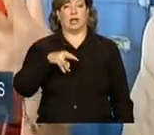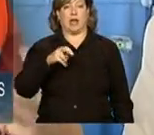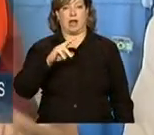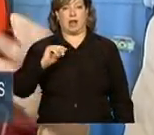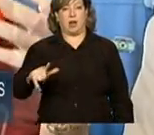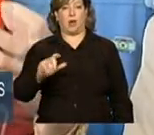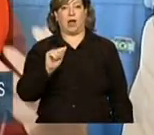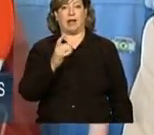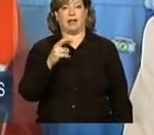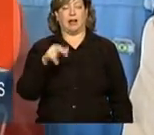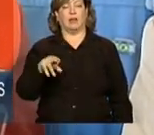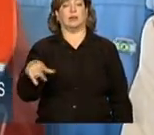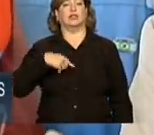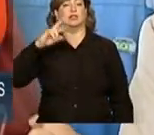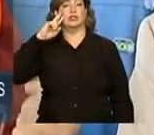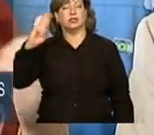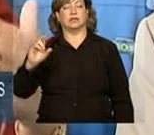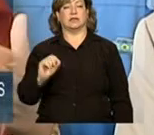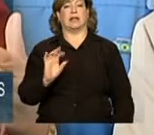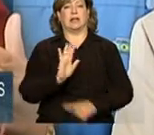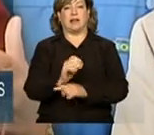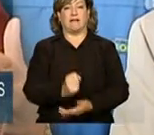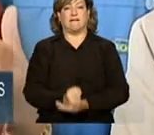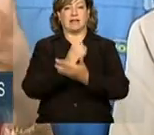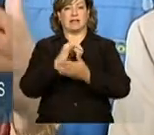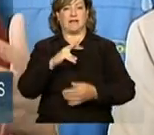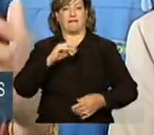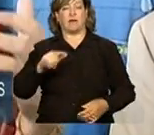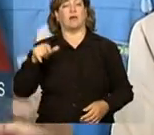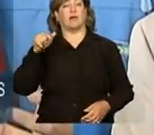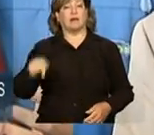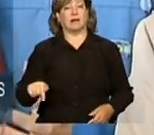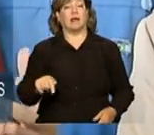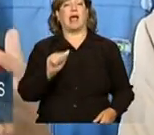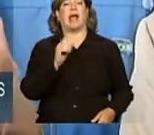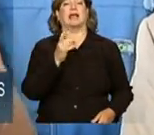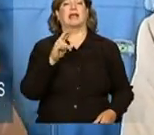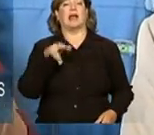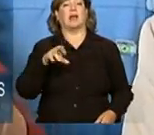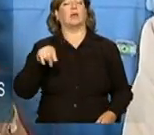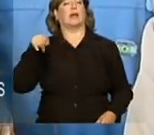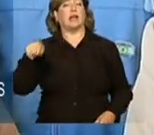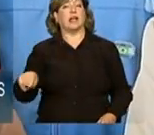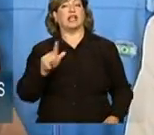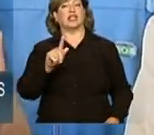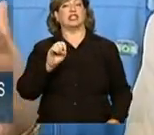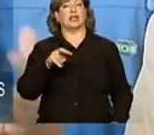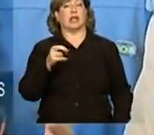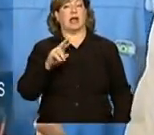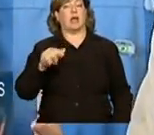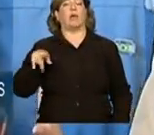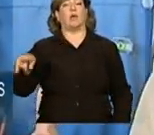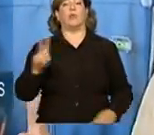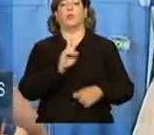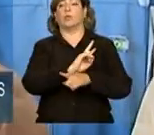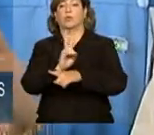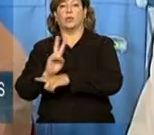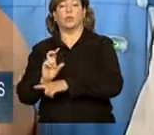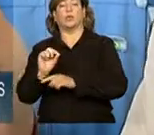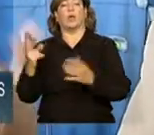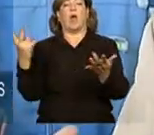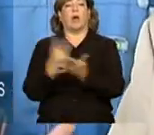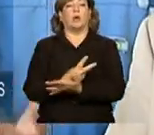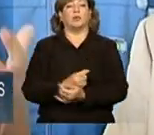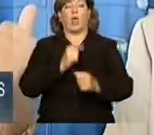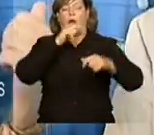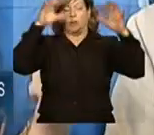o dirigente da Defesa Civil. O general Adriano era aquele general que cuidou da segurança